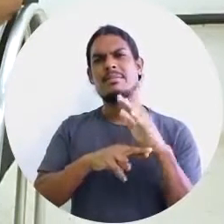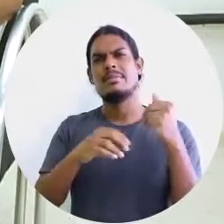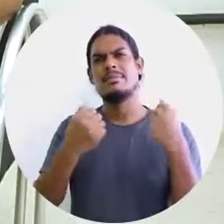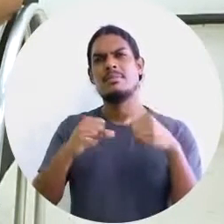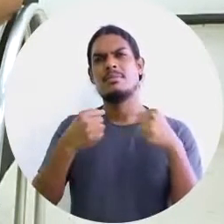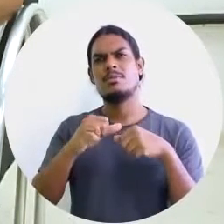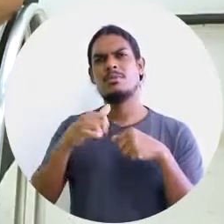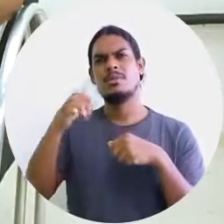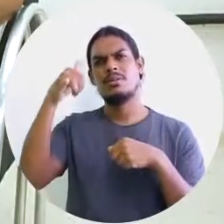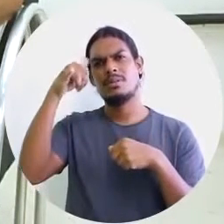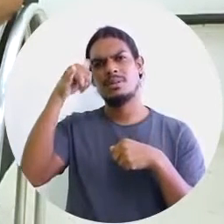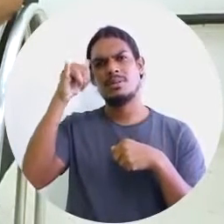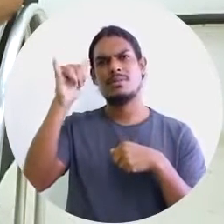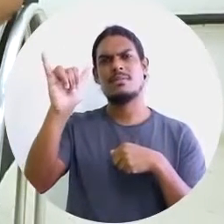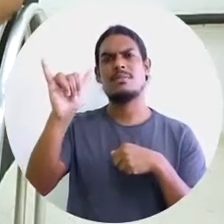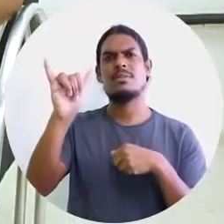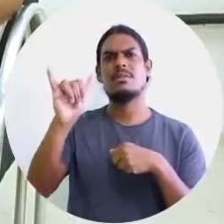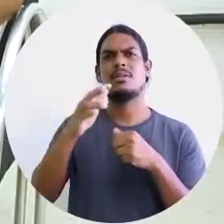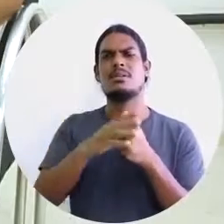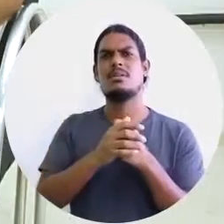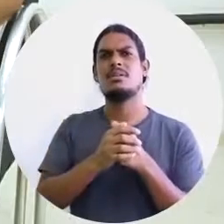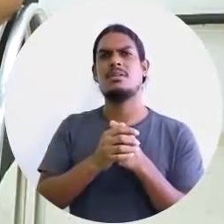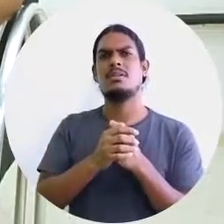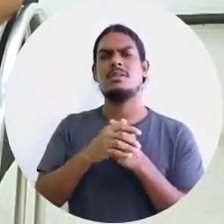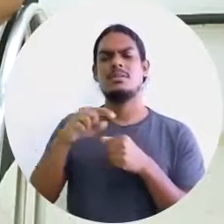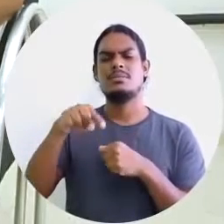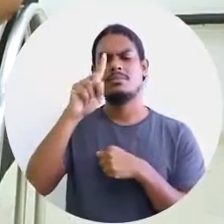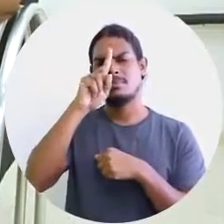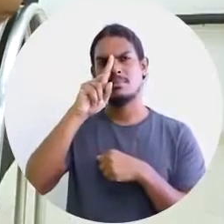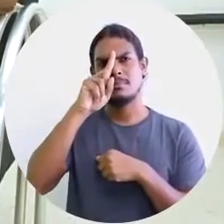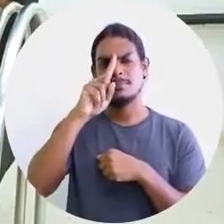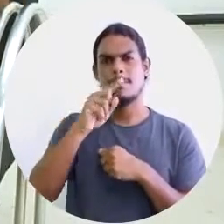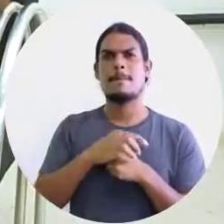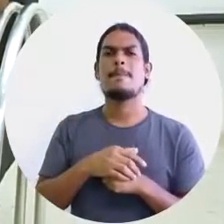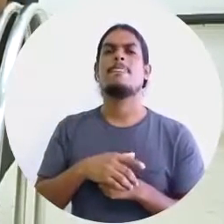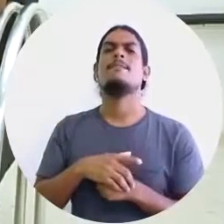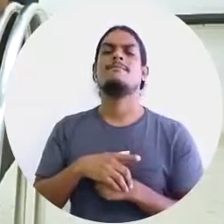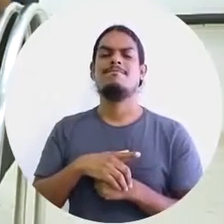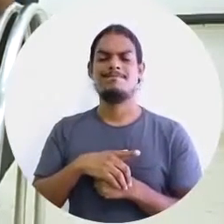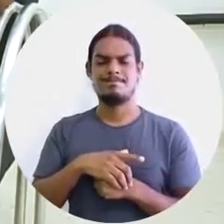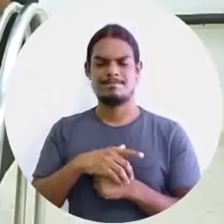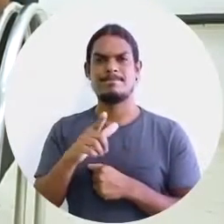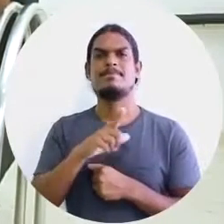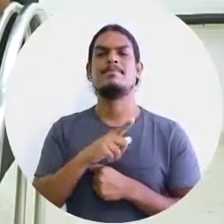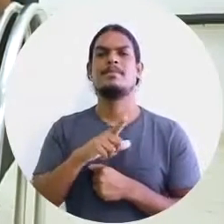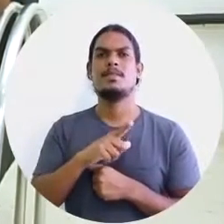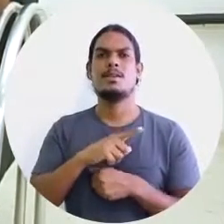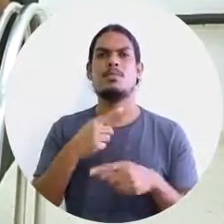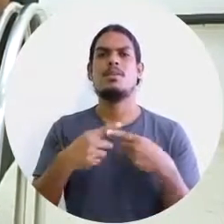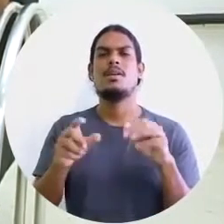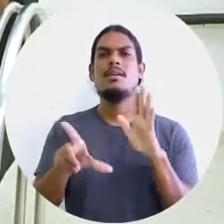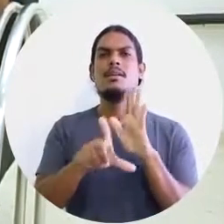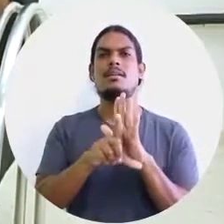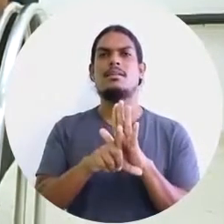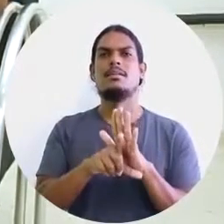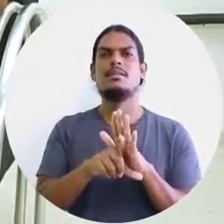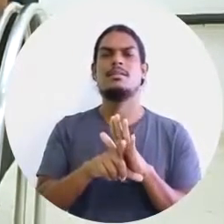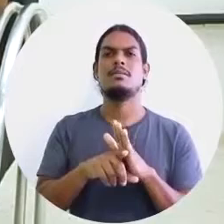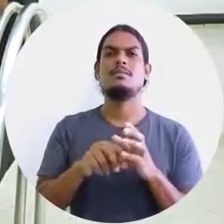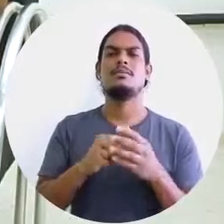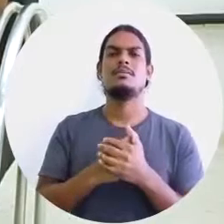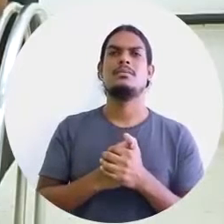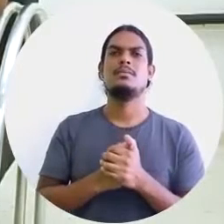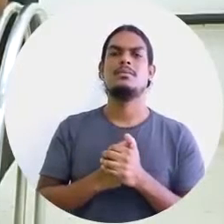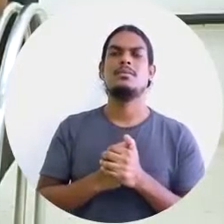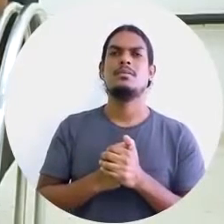poder o profissional de segurança atacar e reduzir o risco? Positivo. Então, pela nossa legislação e pela questão